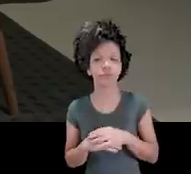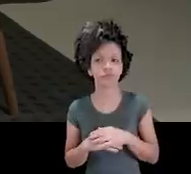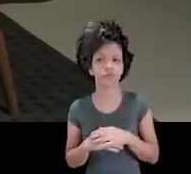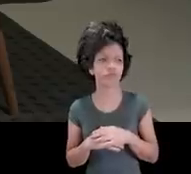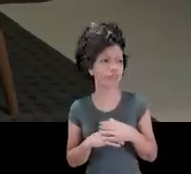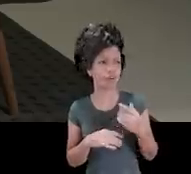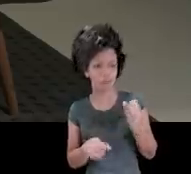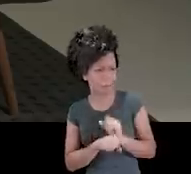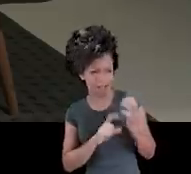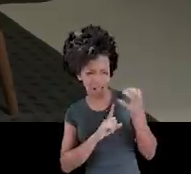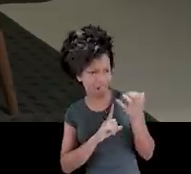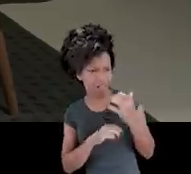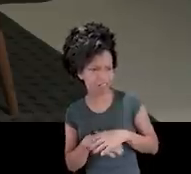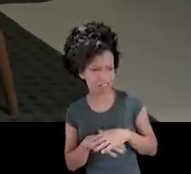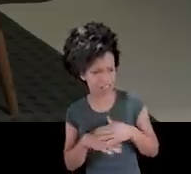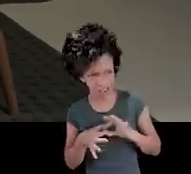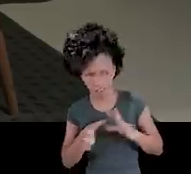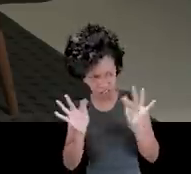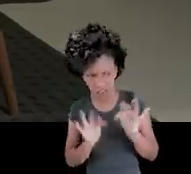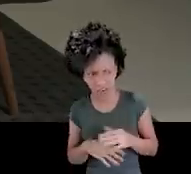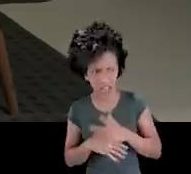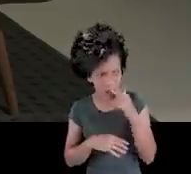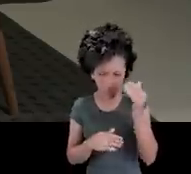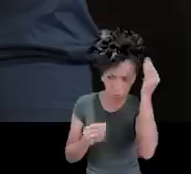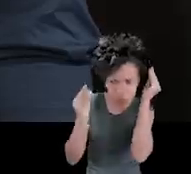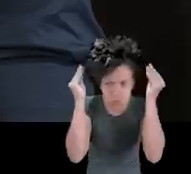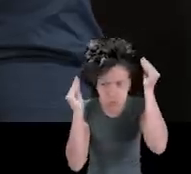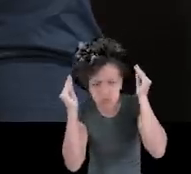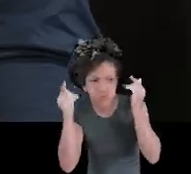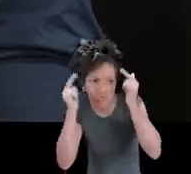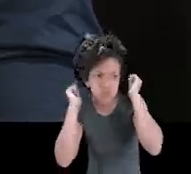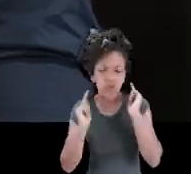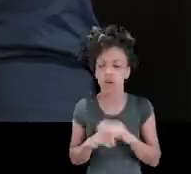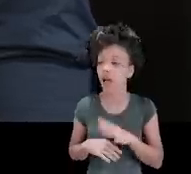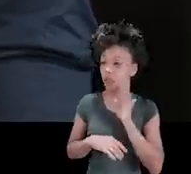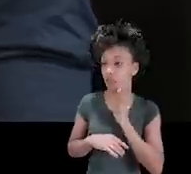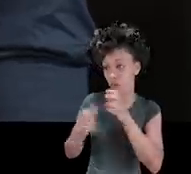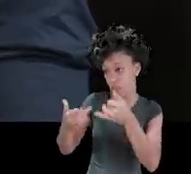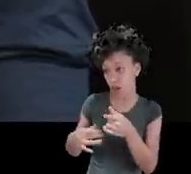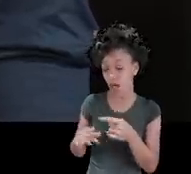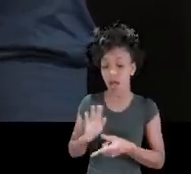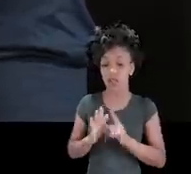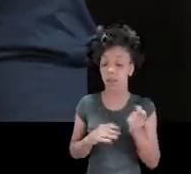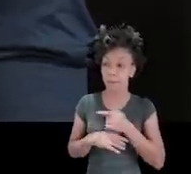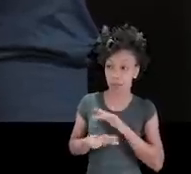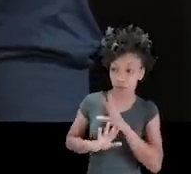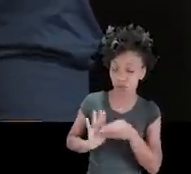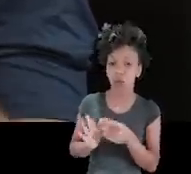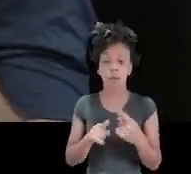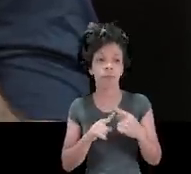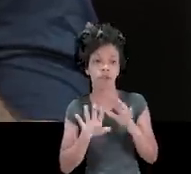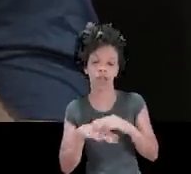pressão do seu cabelo, vai ser feliz, cara. Porque... Acha um corte legal, de repente mais curtinho. Porque então... é legal a gente falar disso, antes de chegar nas piadas de todo mundo, que eu acho legal falar isso